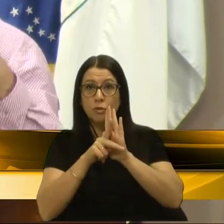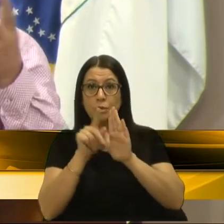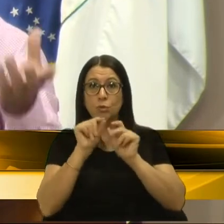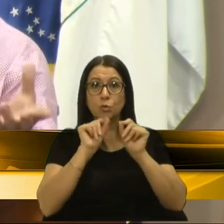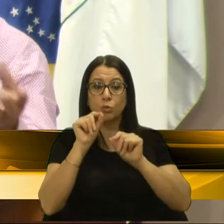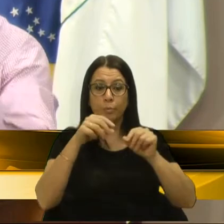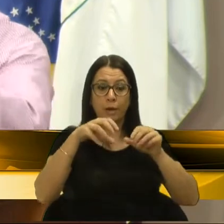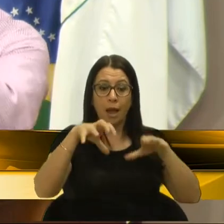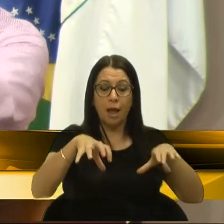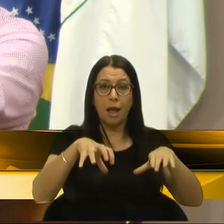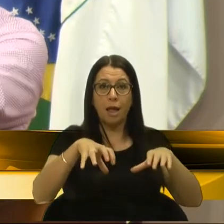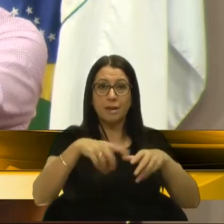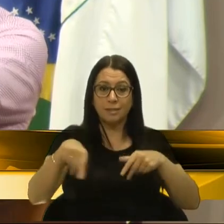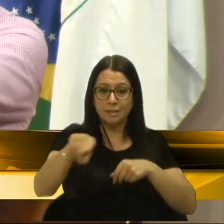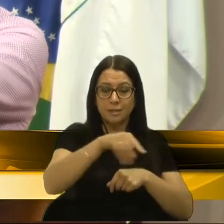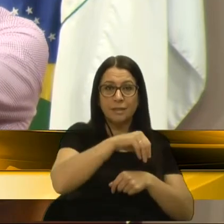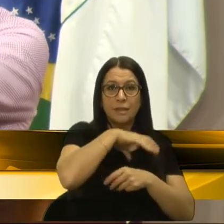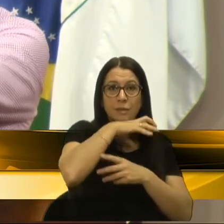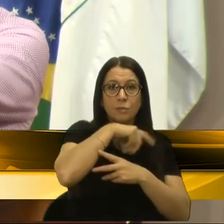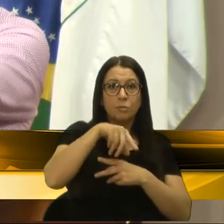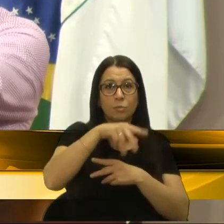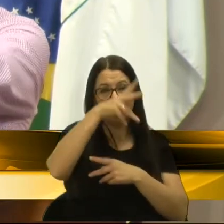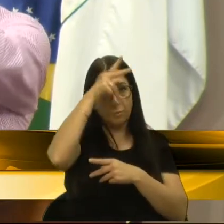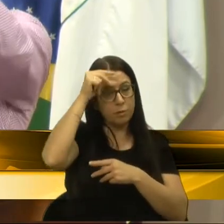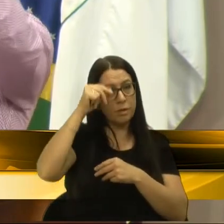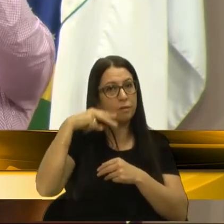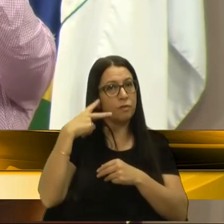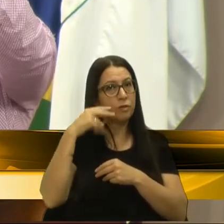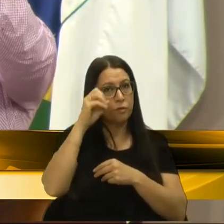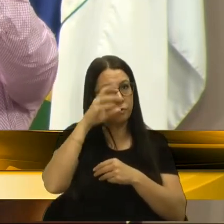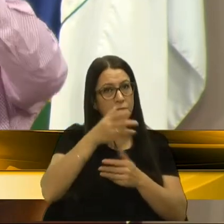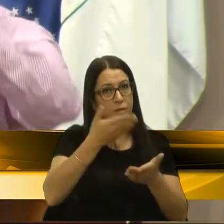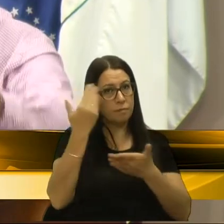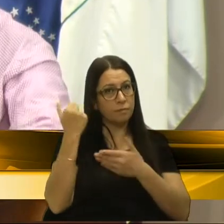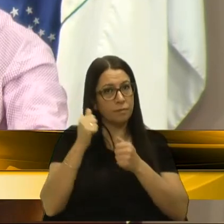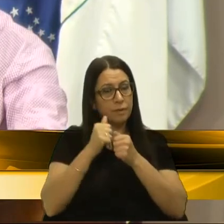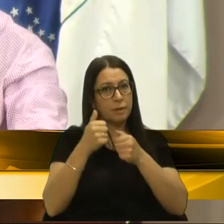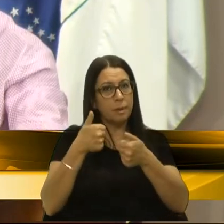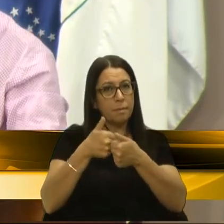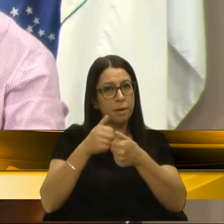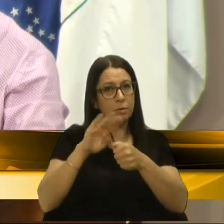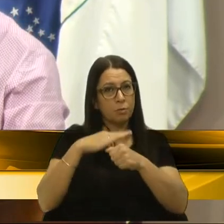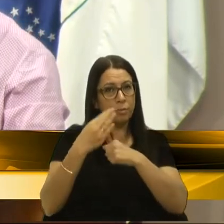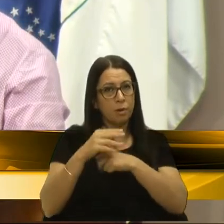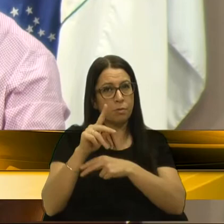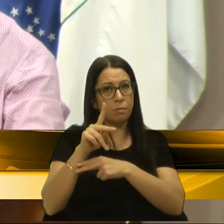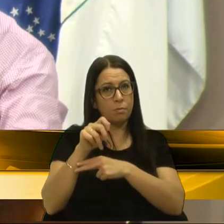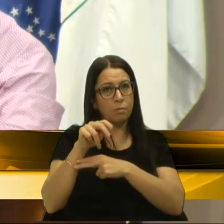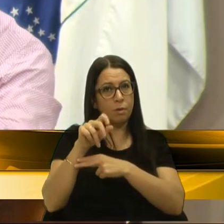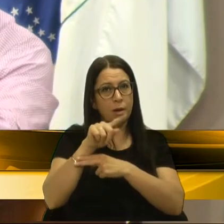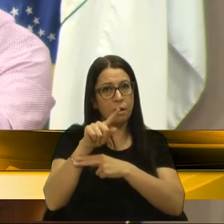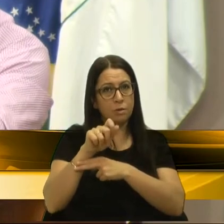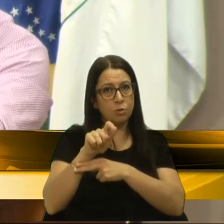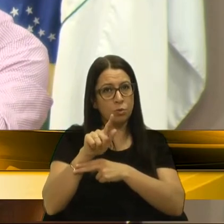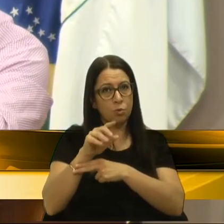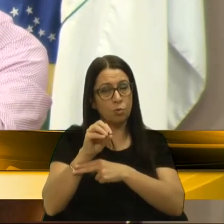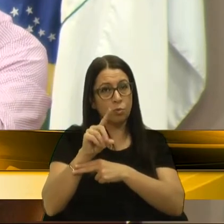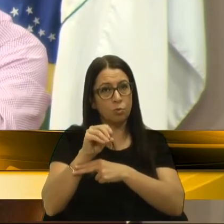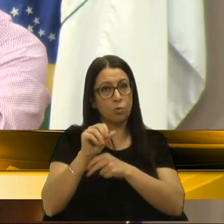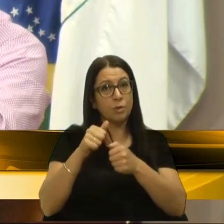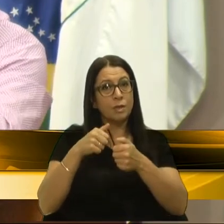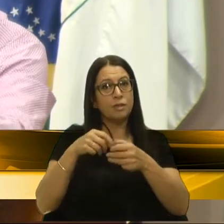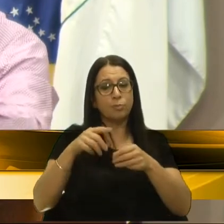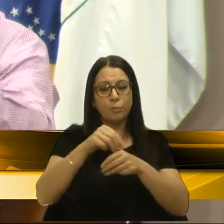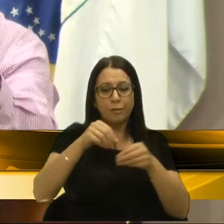áreas públicas. Vereador Fiuza visitou junto comigo nos fundos Panassolo. Logo vai aportar em cima de terrenos